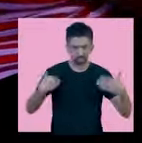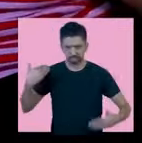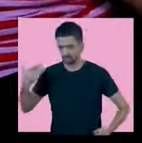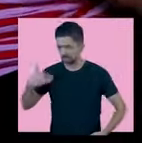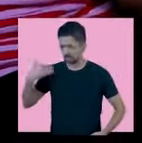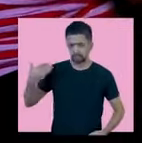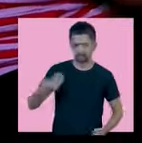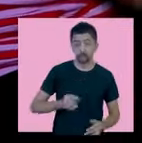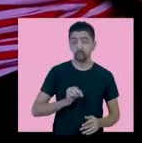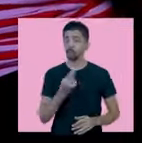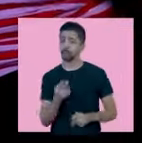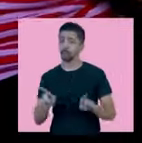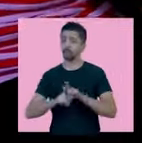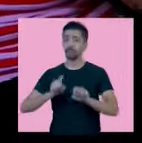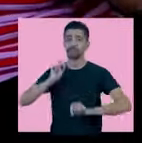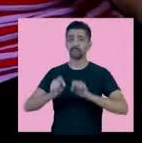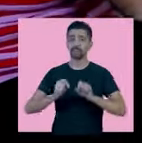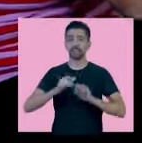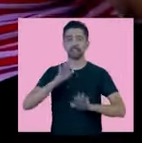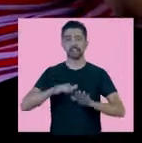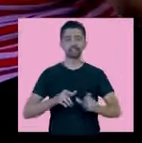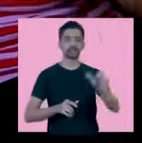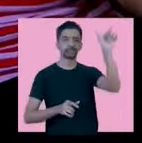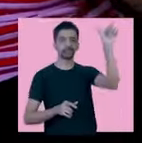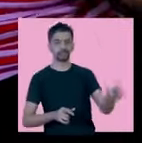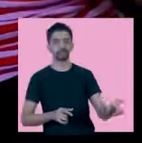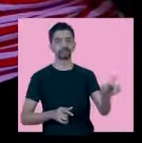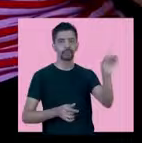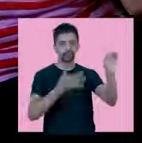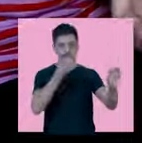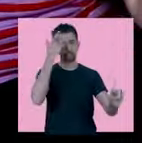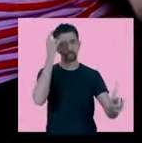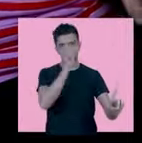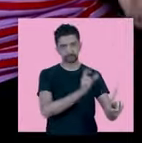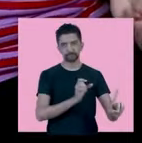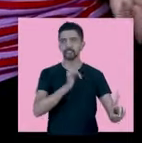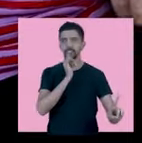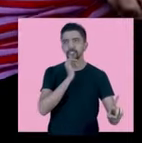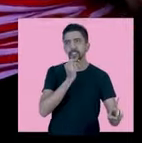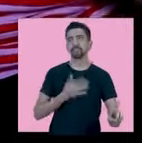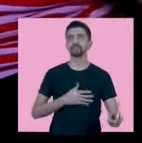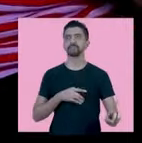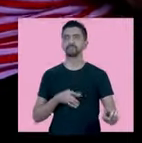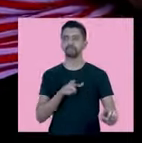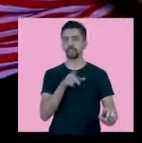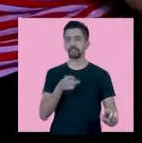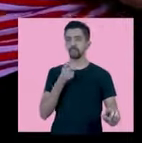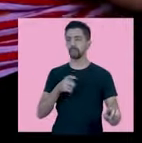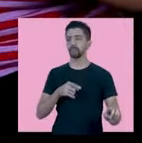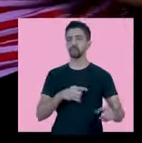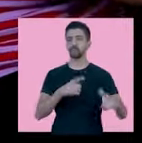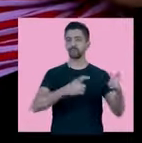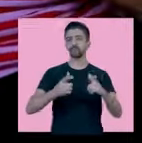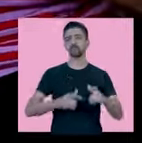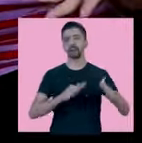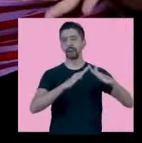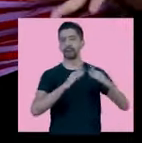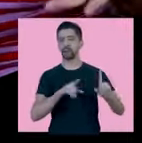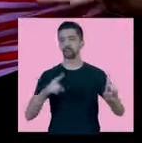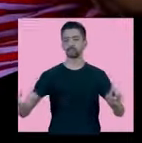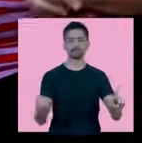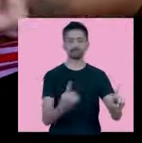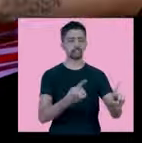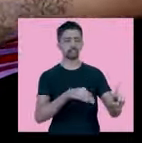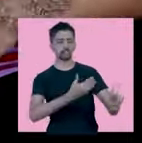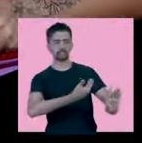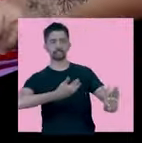de comportamento também podem ser direcionadas ao abusador ou a situações específicas. Por exemplo, notar que a criança ou adolescente, quando chega